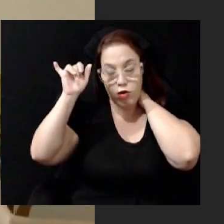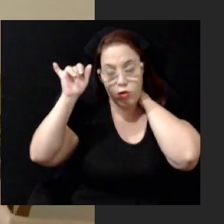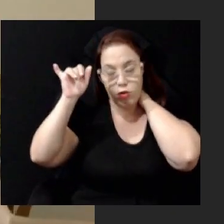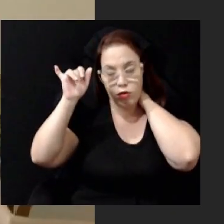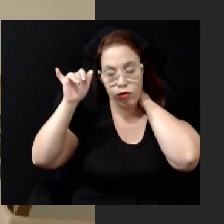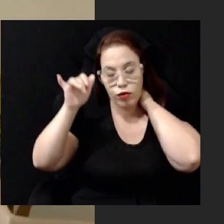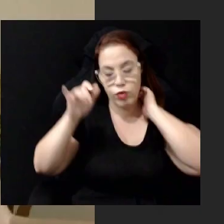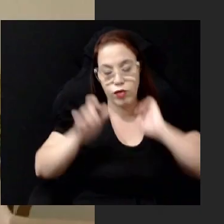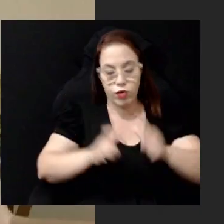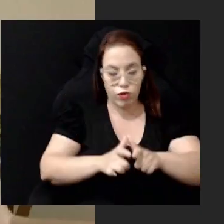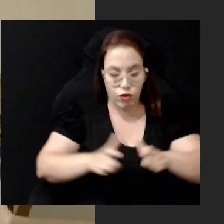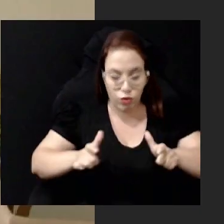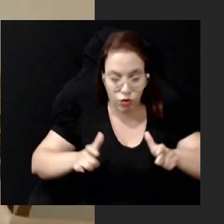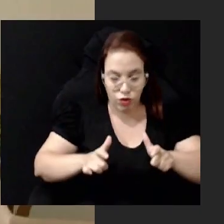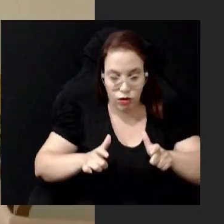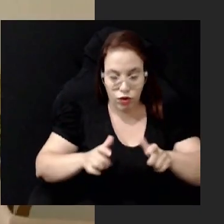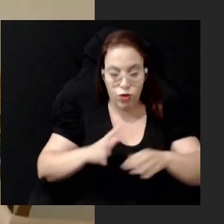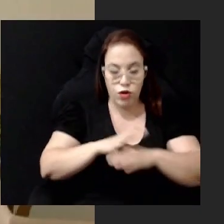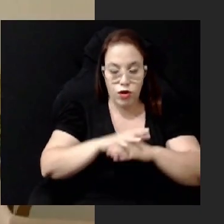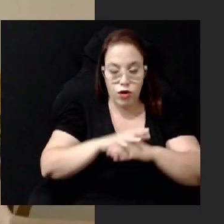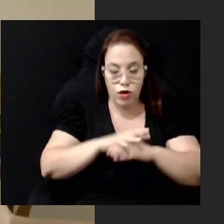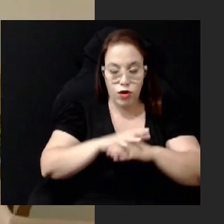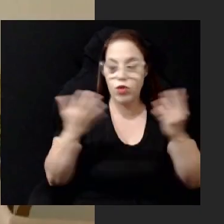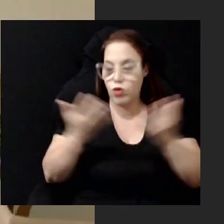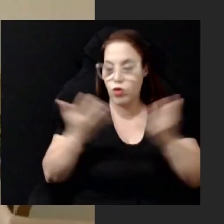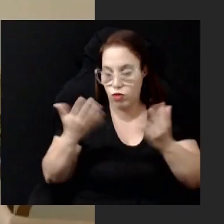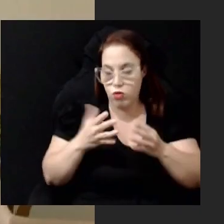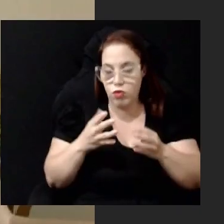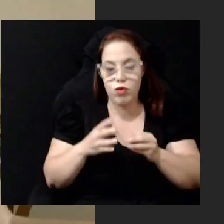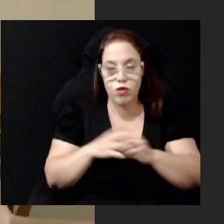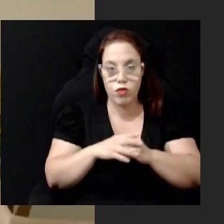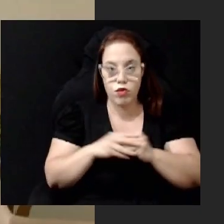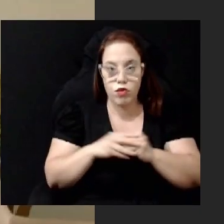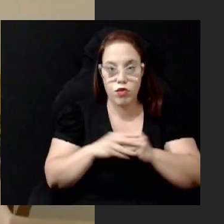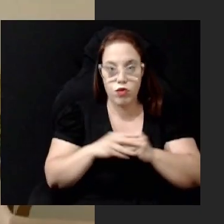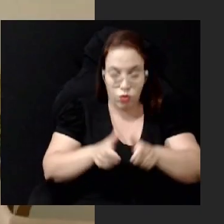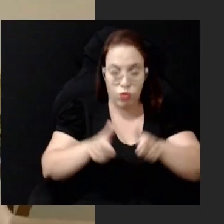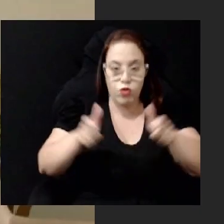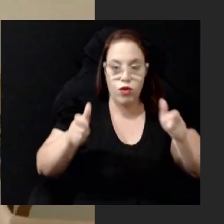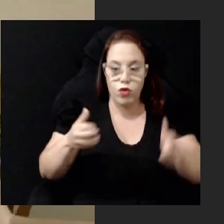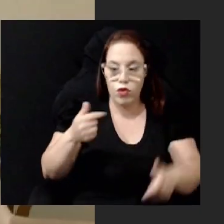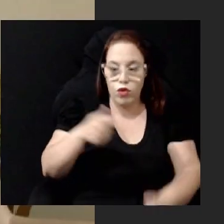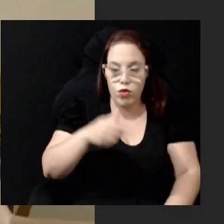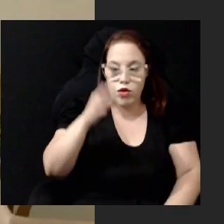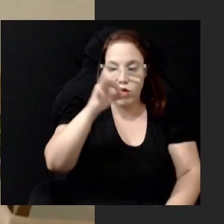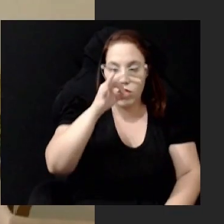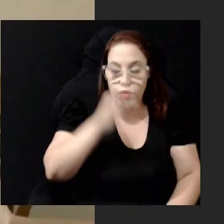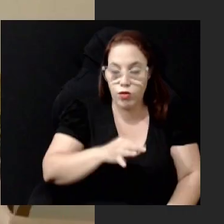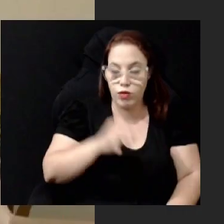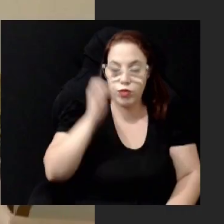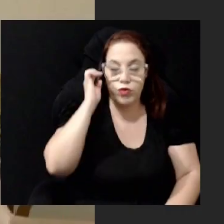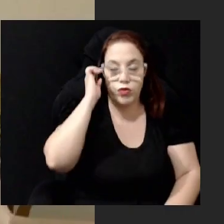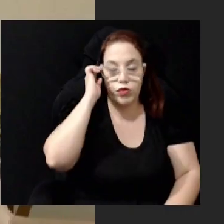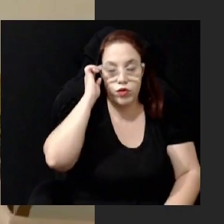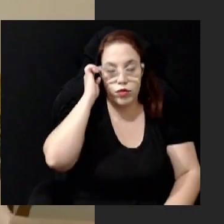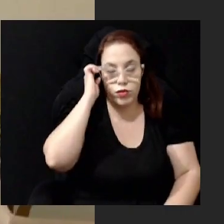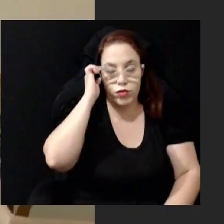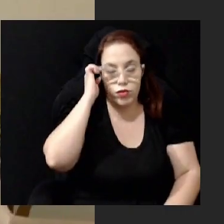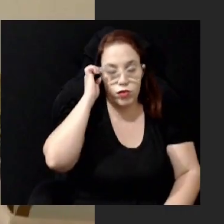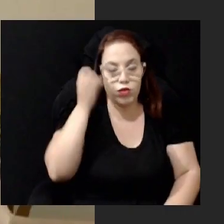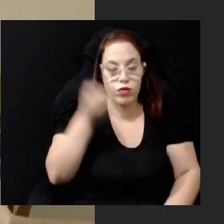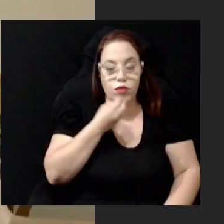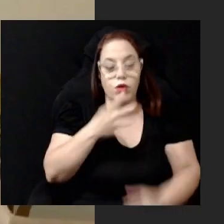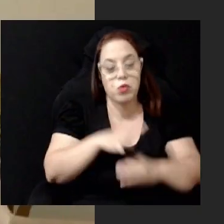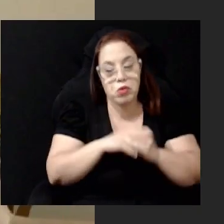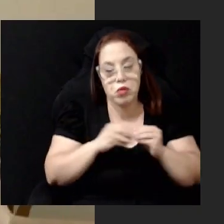ele vai aumentar a minha chance de cura, que hoje já é uma chance alta, 70% dos pacientes com uma